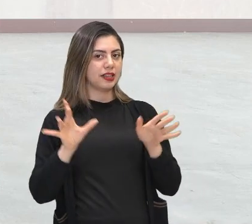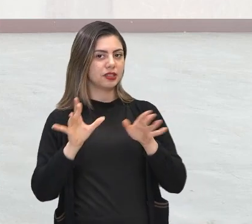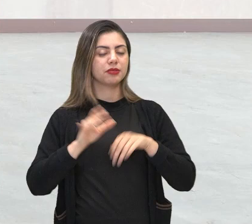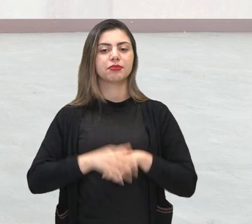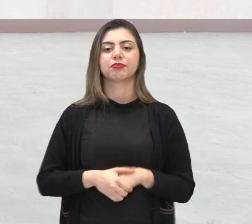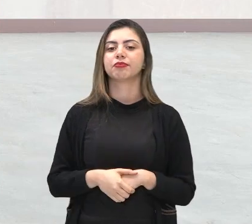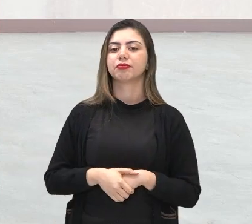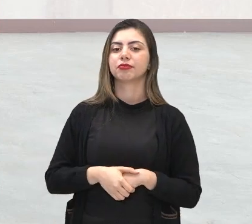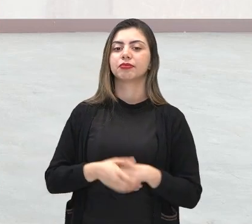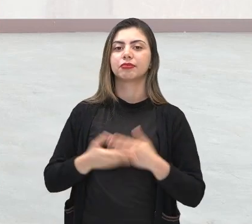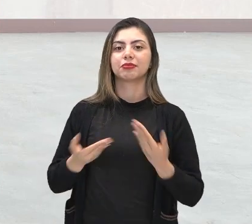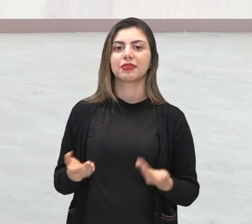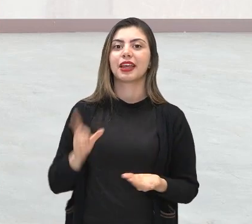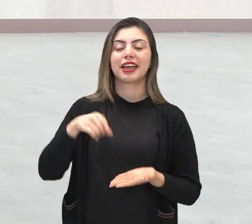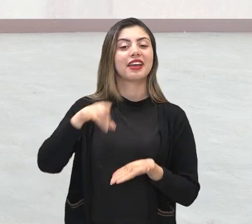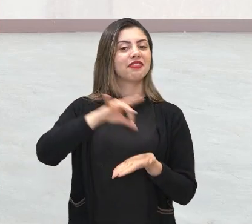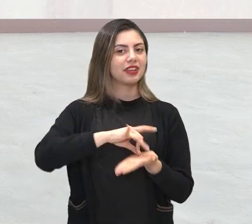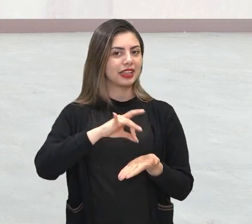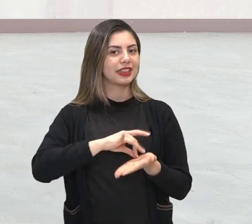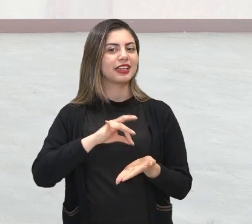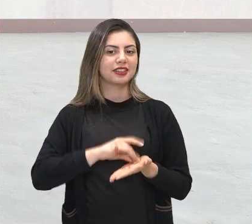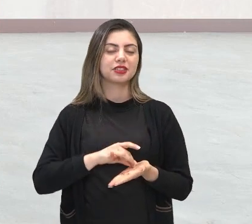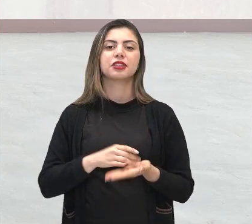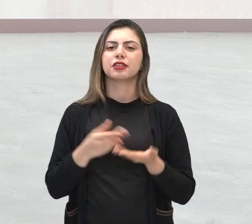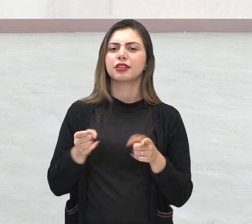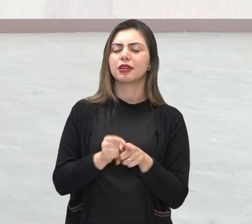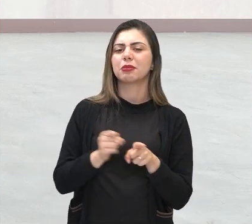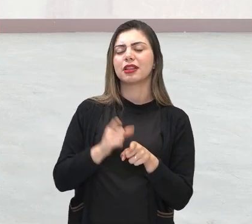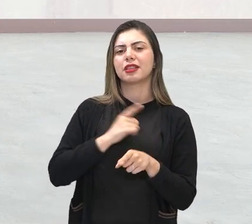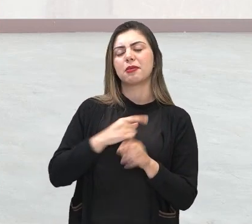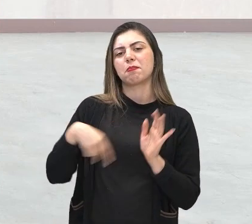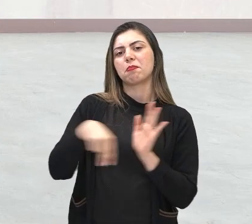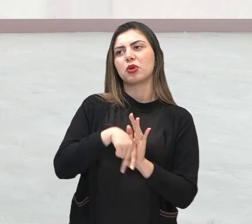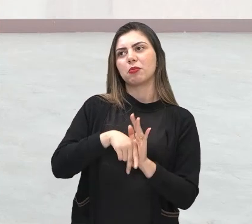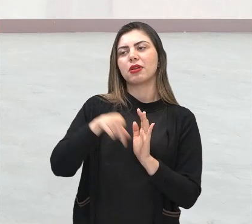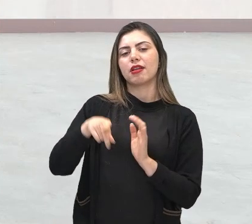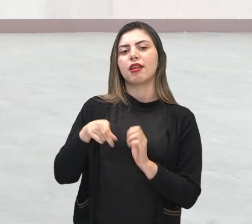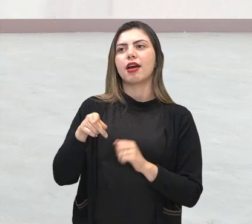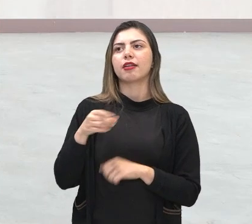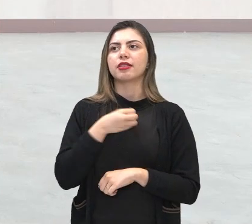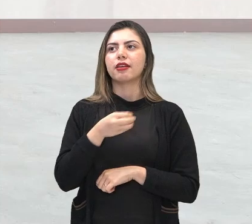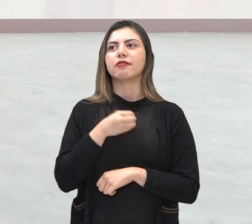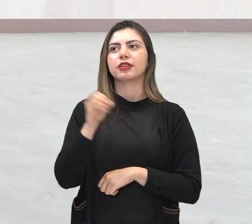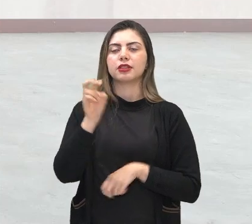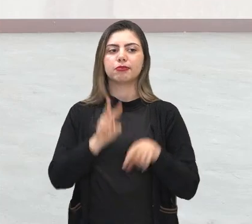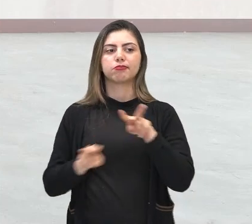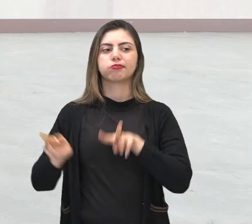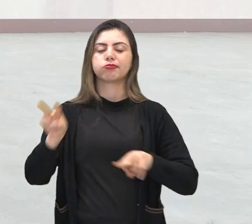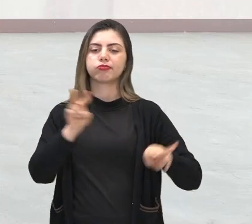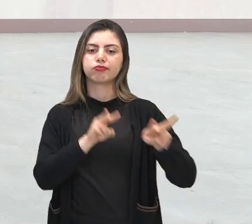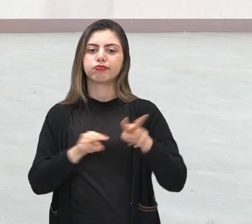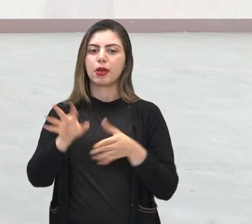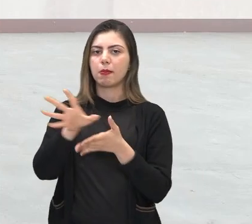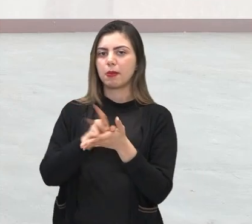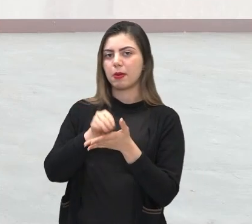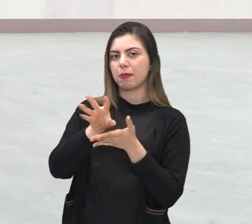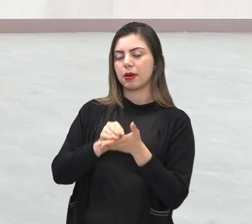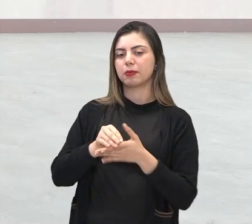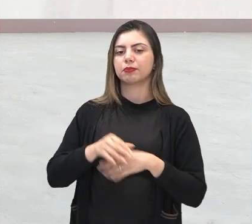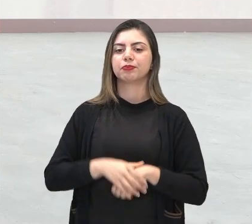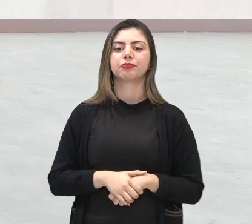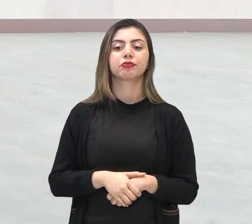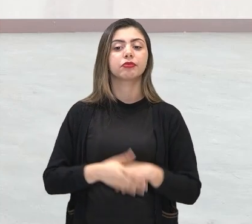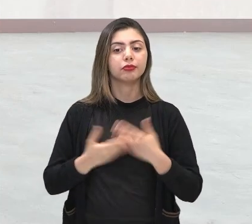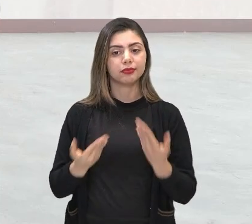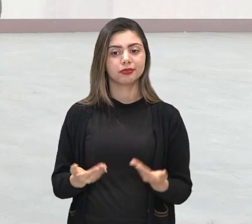visões subjetivas e emotivas da realidade olha só Aí neste momento